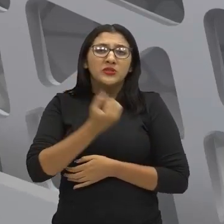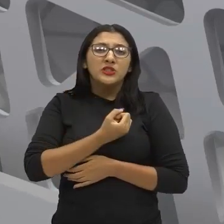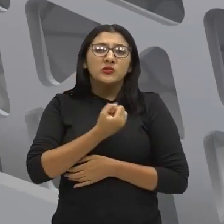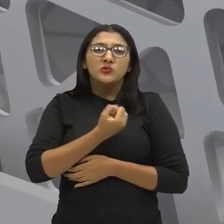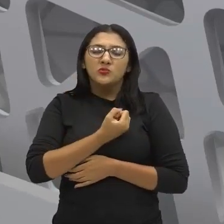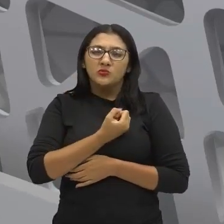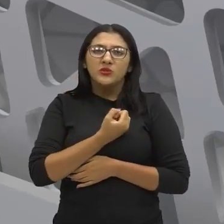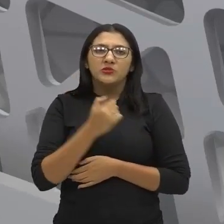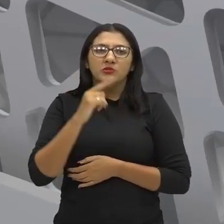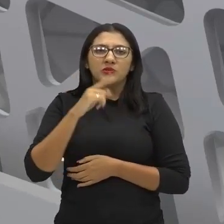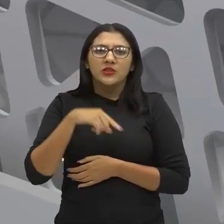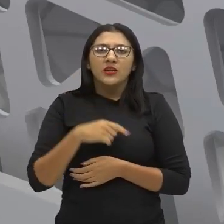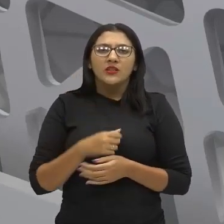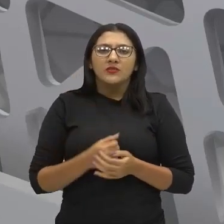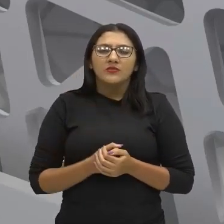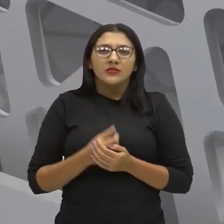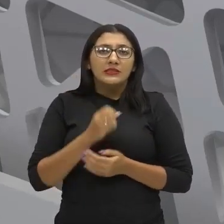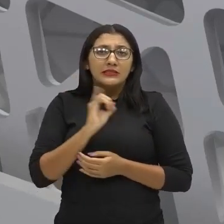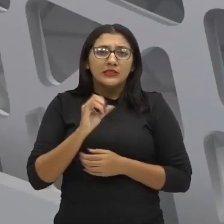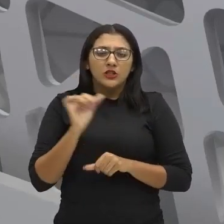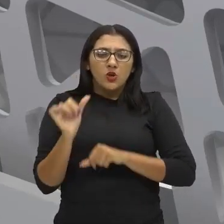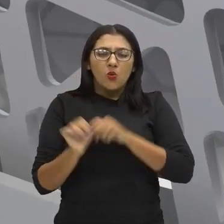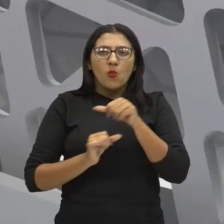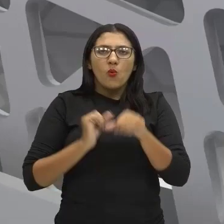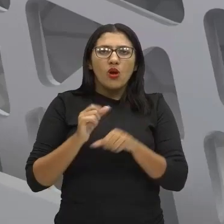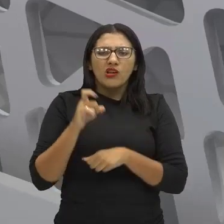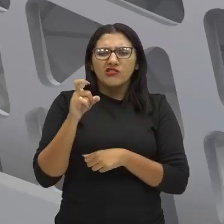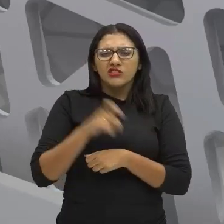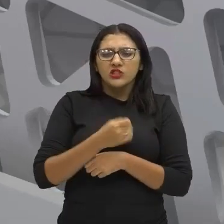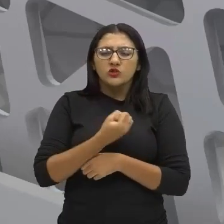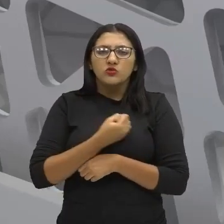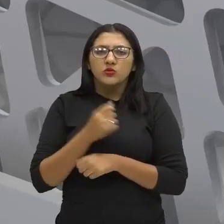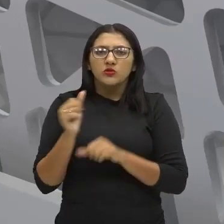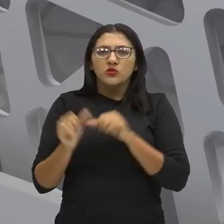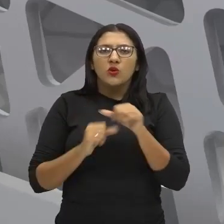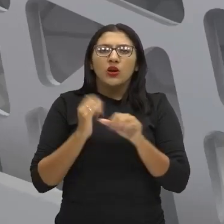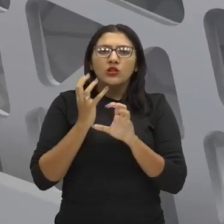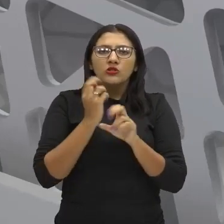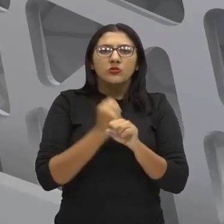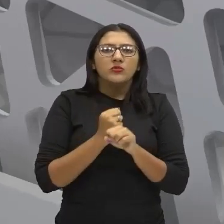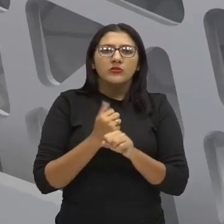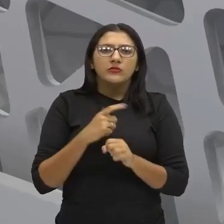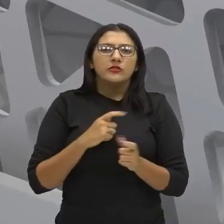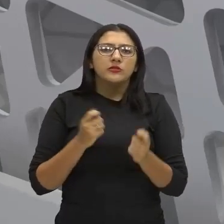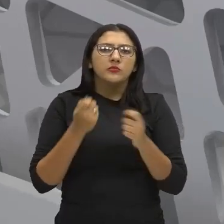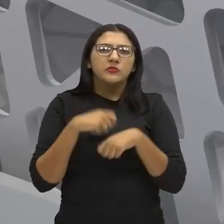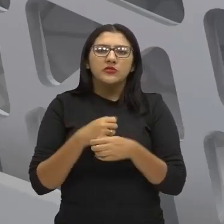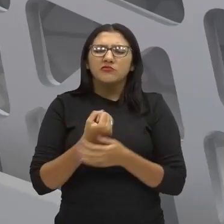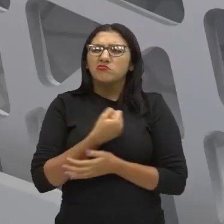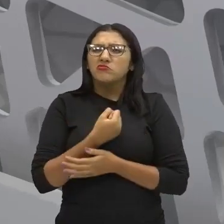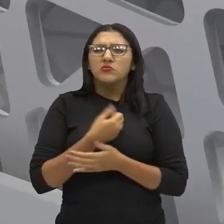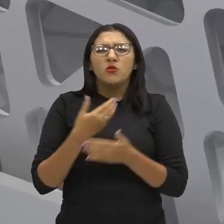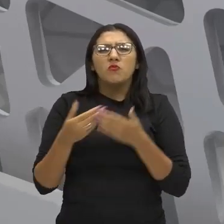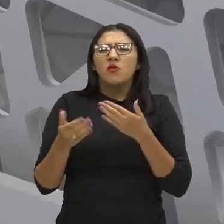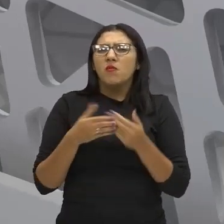iria acontecer ao substituir nas operações para resolver as expressões? Cada um poderia colocar o número que